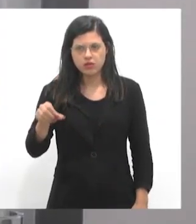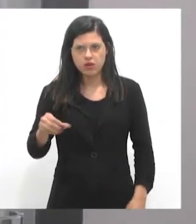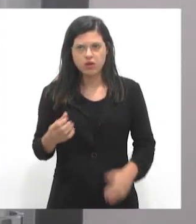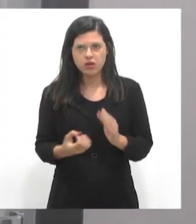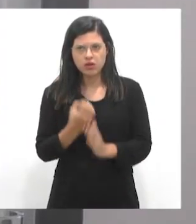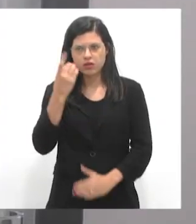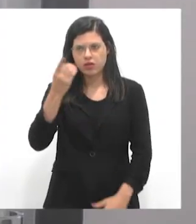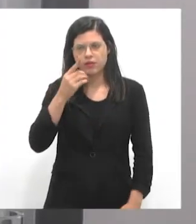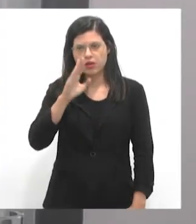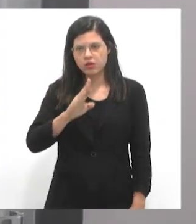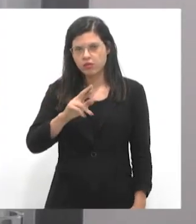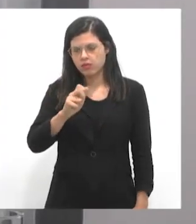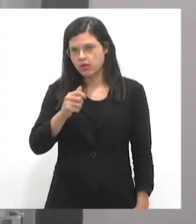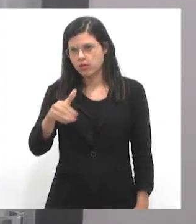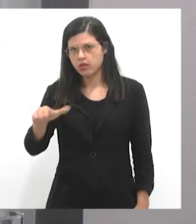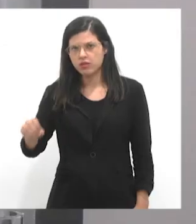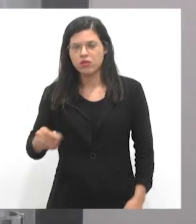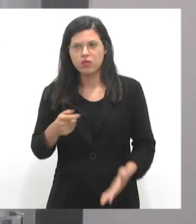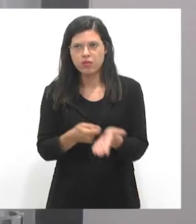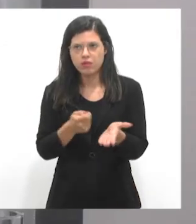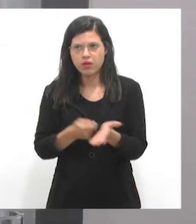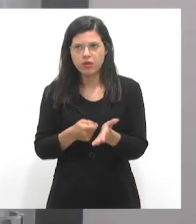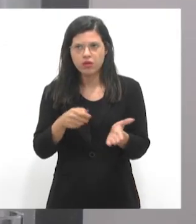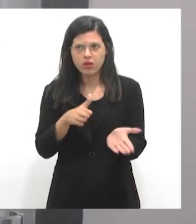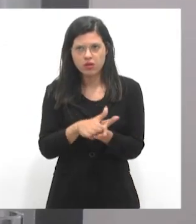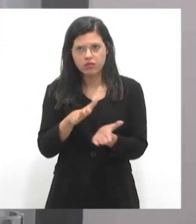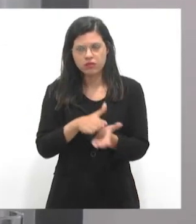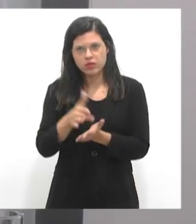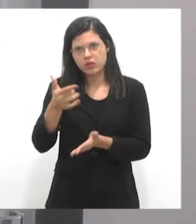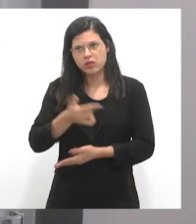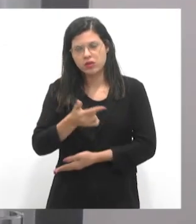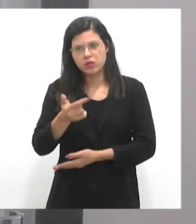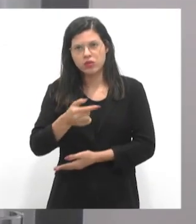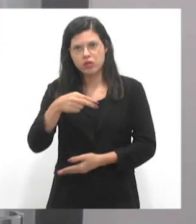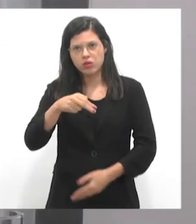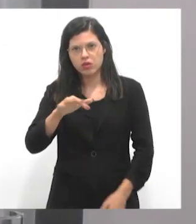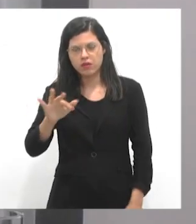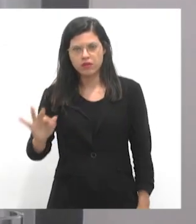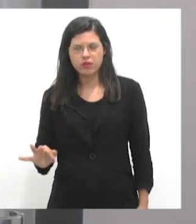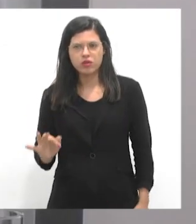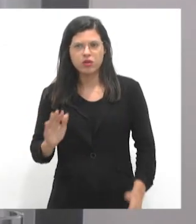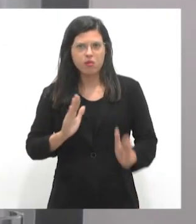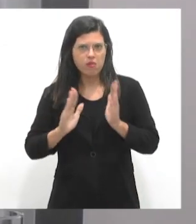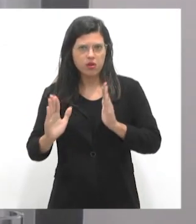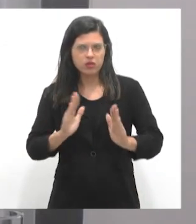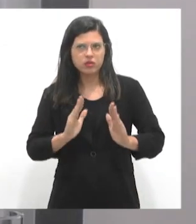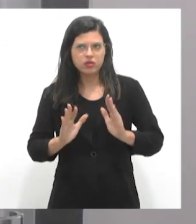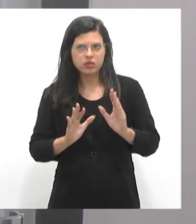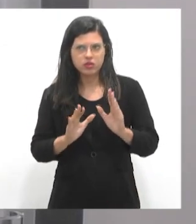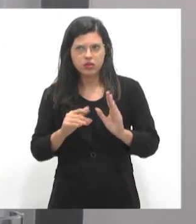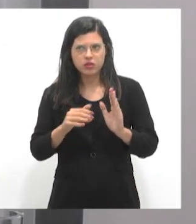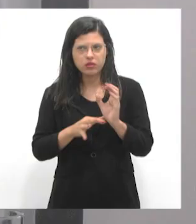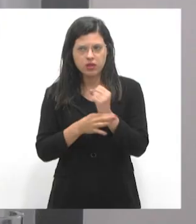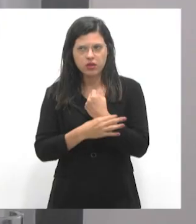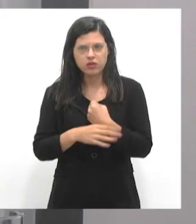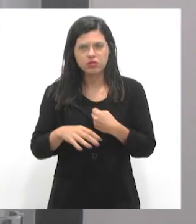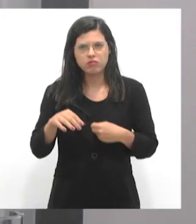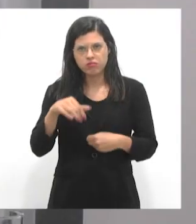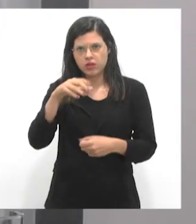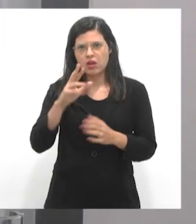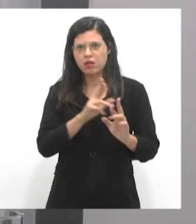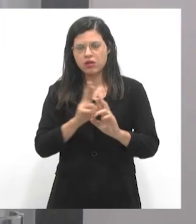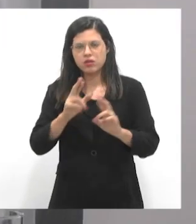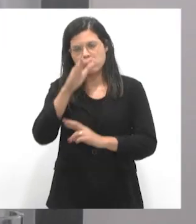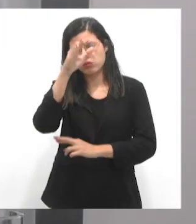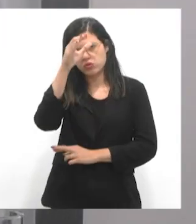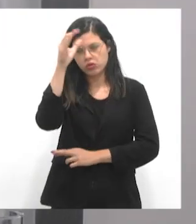Brazão, que torna obrigatória a emissão gratuita de segunda via da nota fiscal durante a vigência da garantia legal nas relações de consumo e da outras